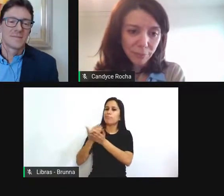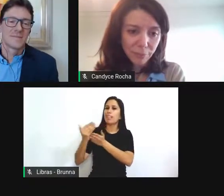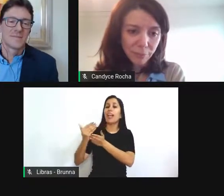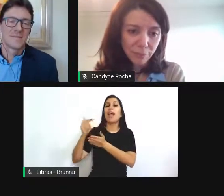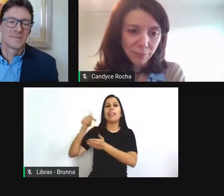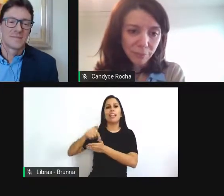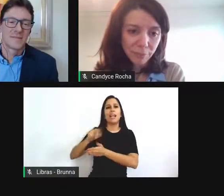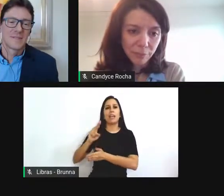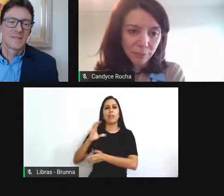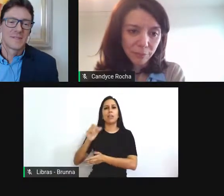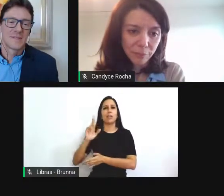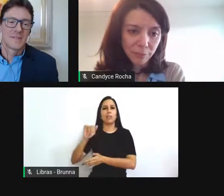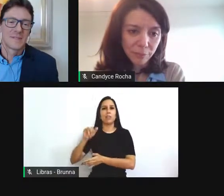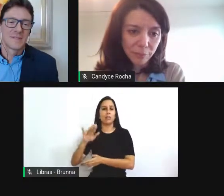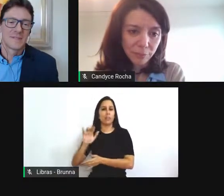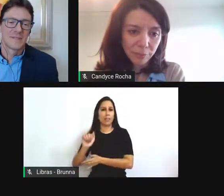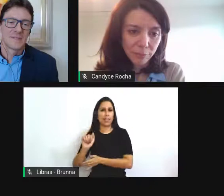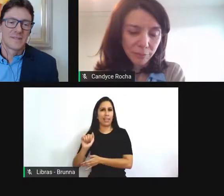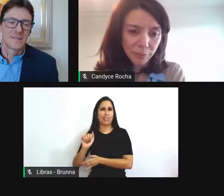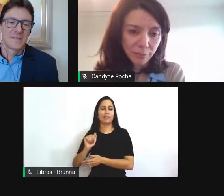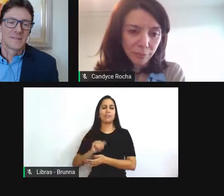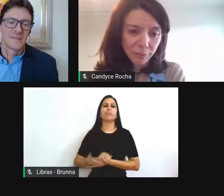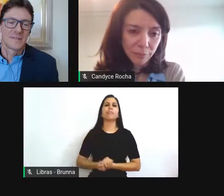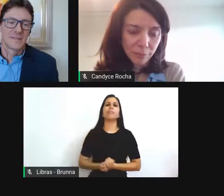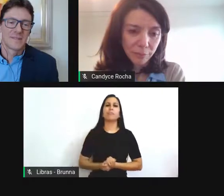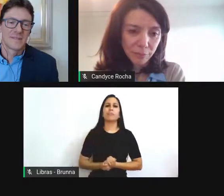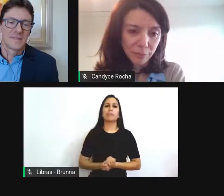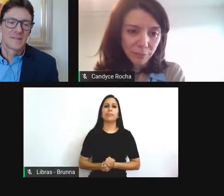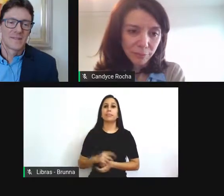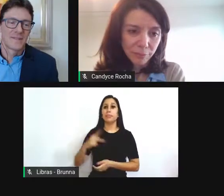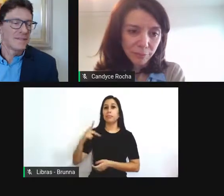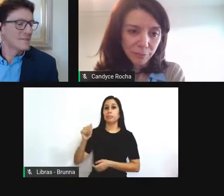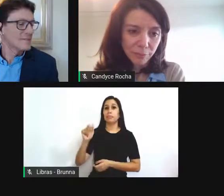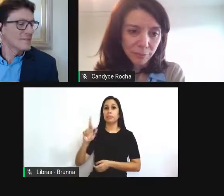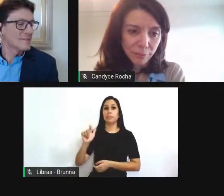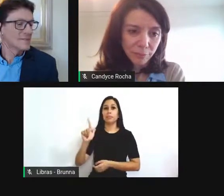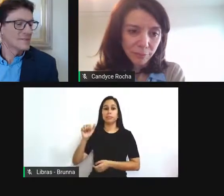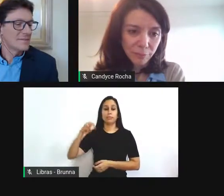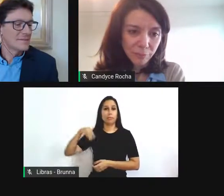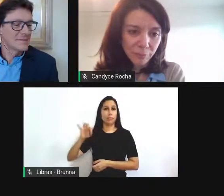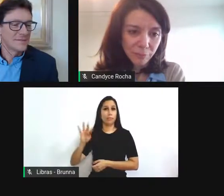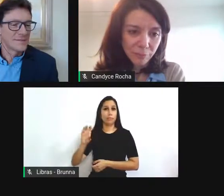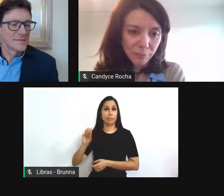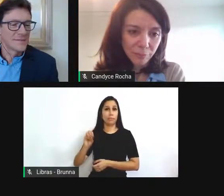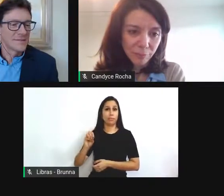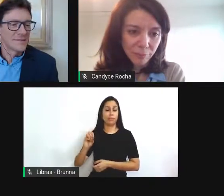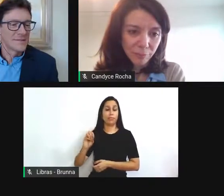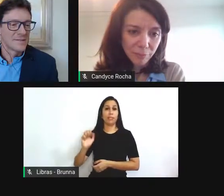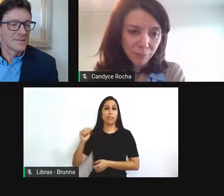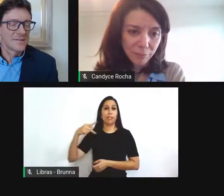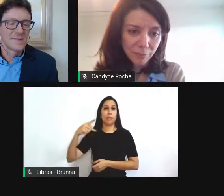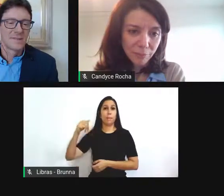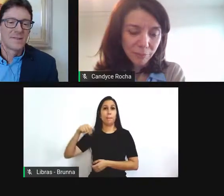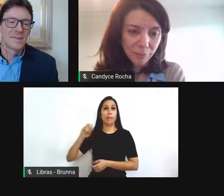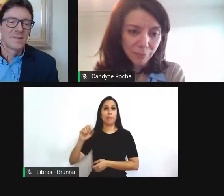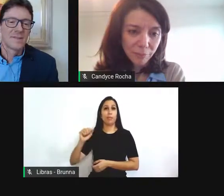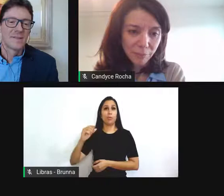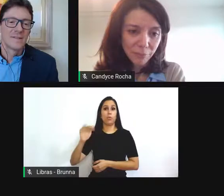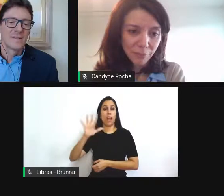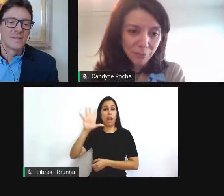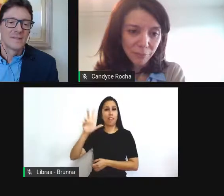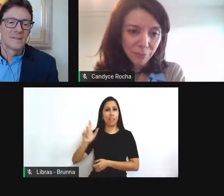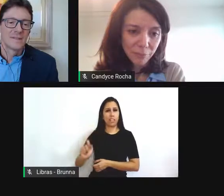Ucrânia, representantes da Ucrânia. O Parlamento Pan-Africano estava indo na mesma linha e tirou